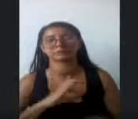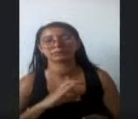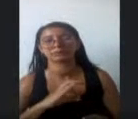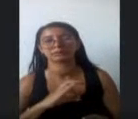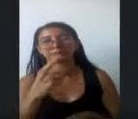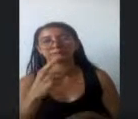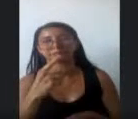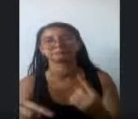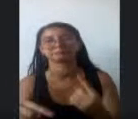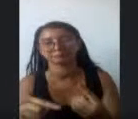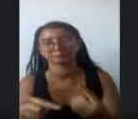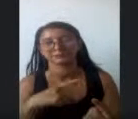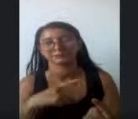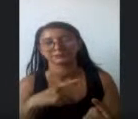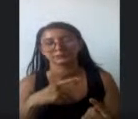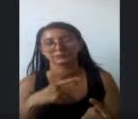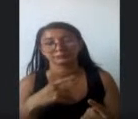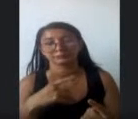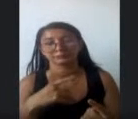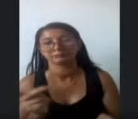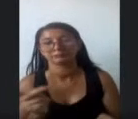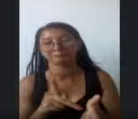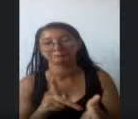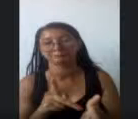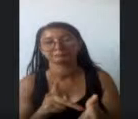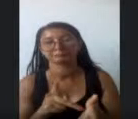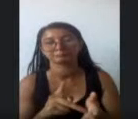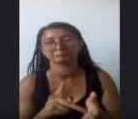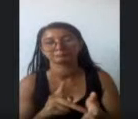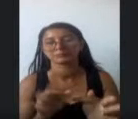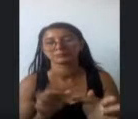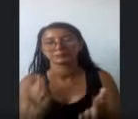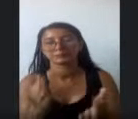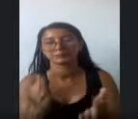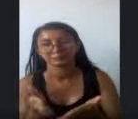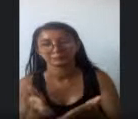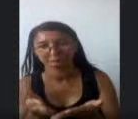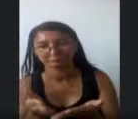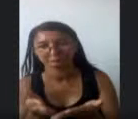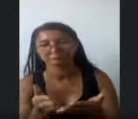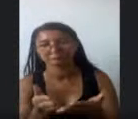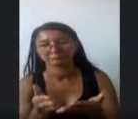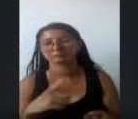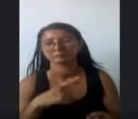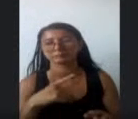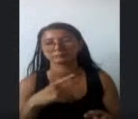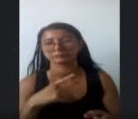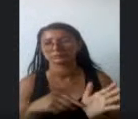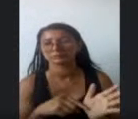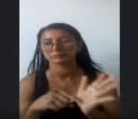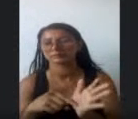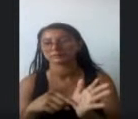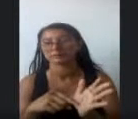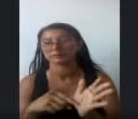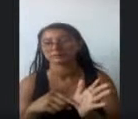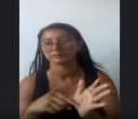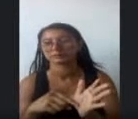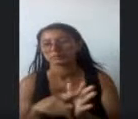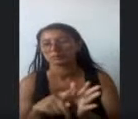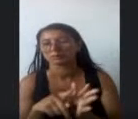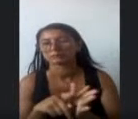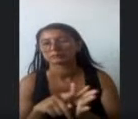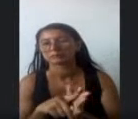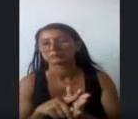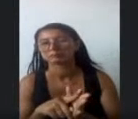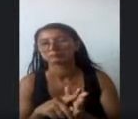de comunidade ribeirinha, e aí é uma realidade também que foi mostrado no cenário estadual, né, com relação